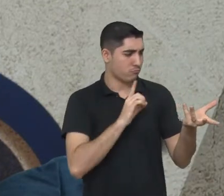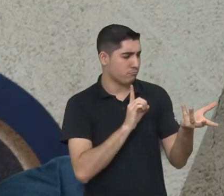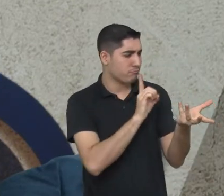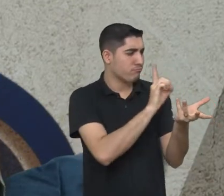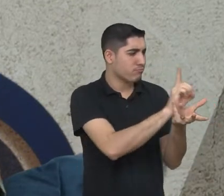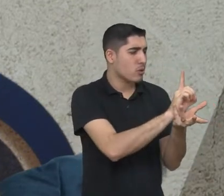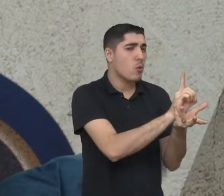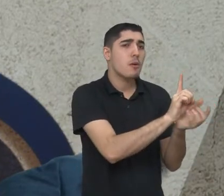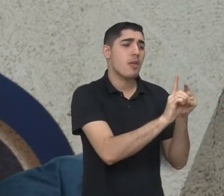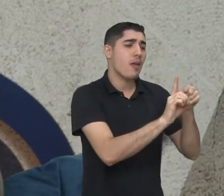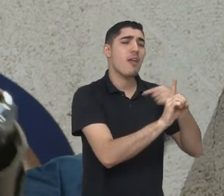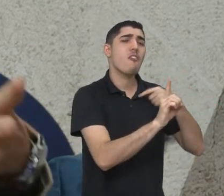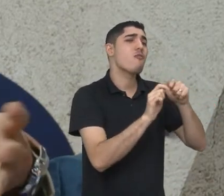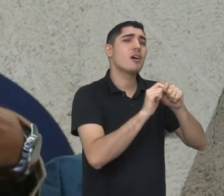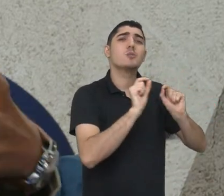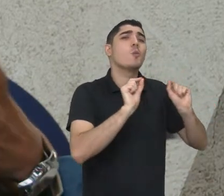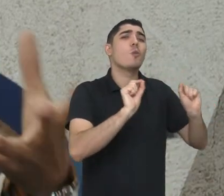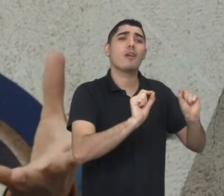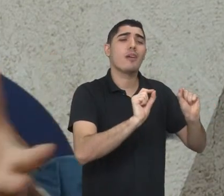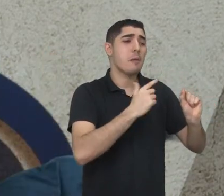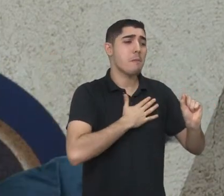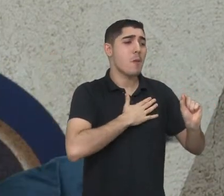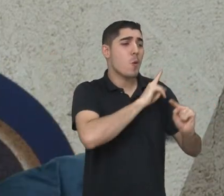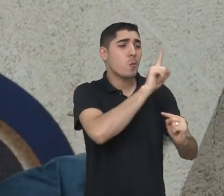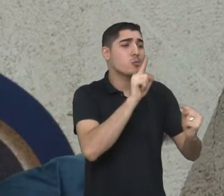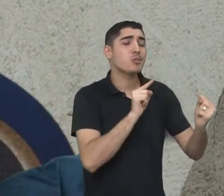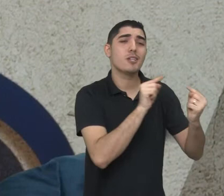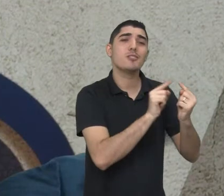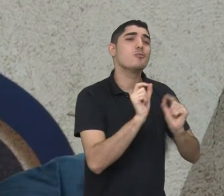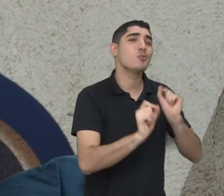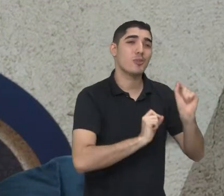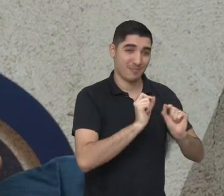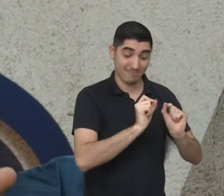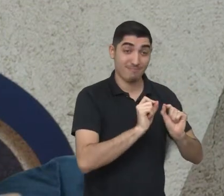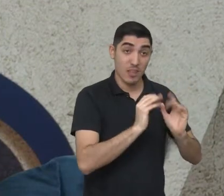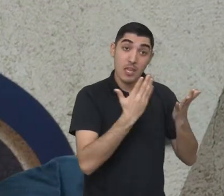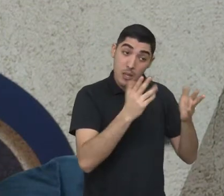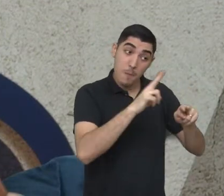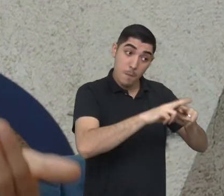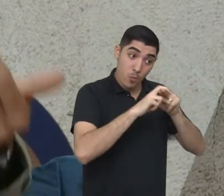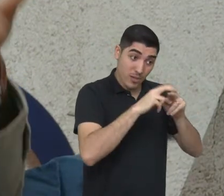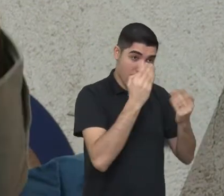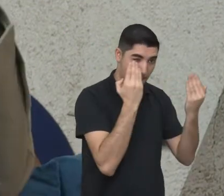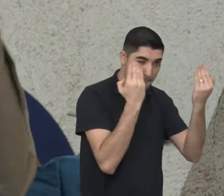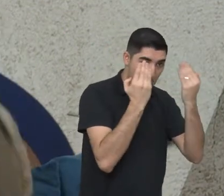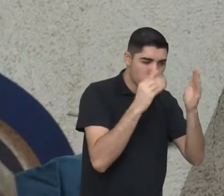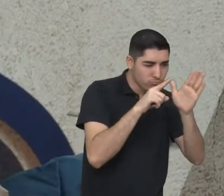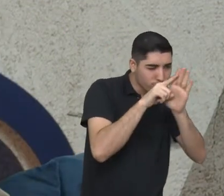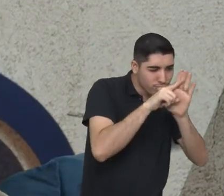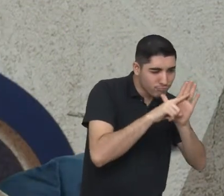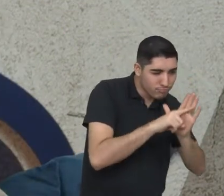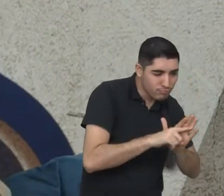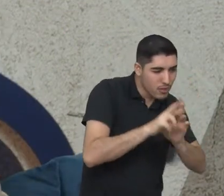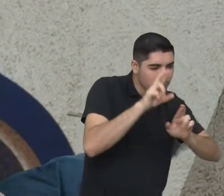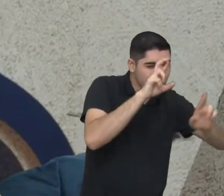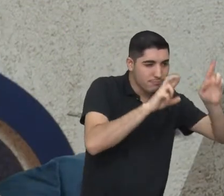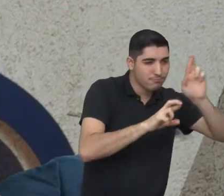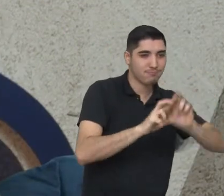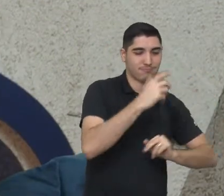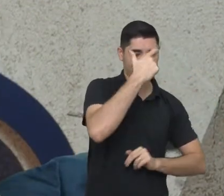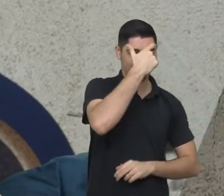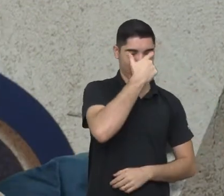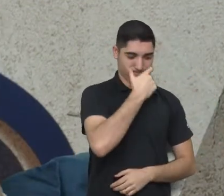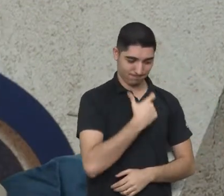Qual o sentido que eu tenho para essas ações, por que eu faço o que eu faço. Então é um movimento de introspecção e